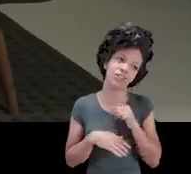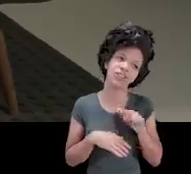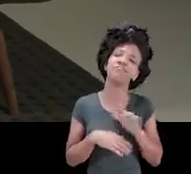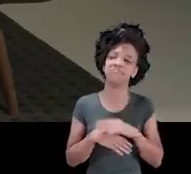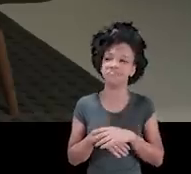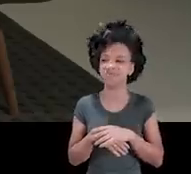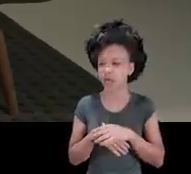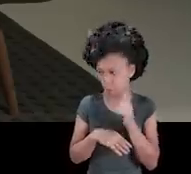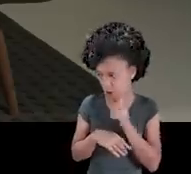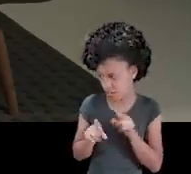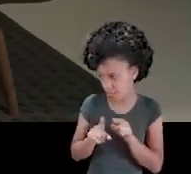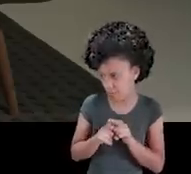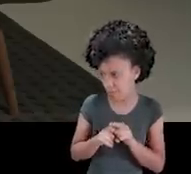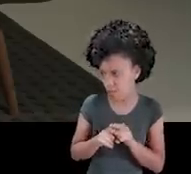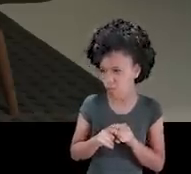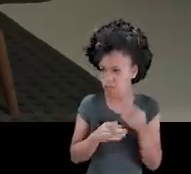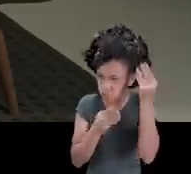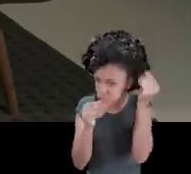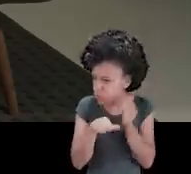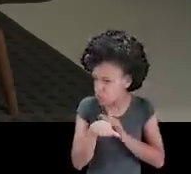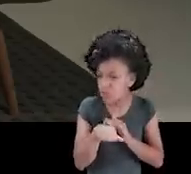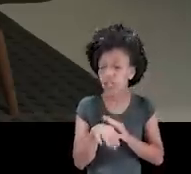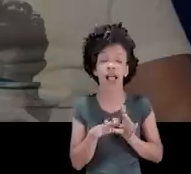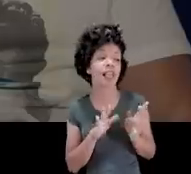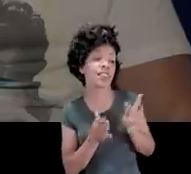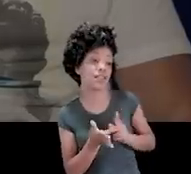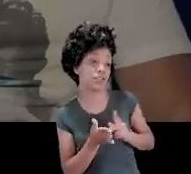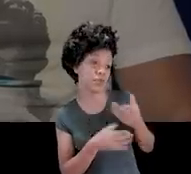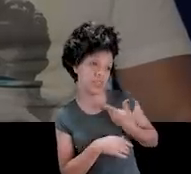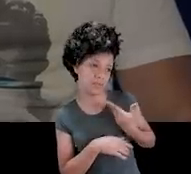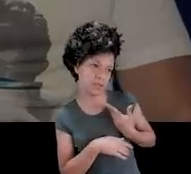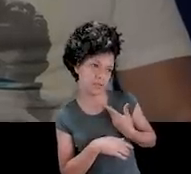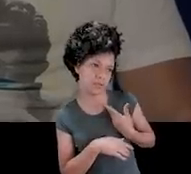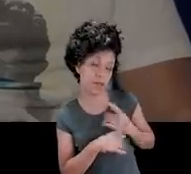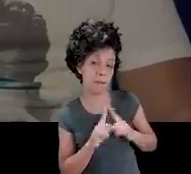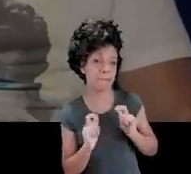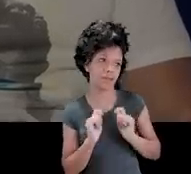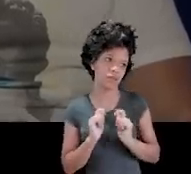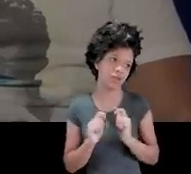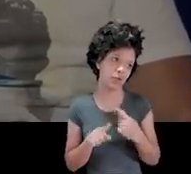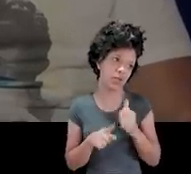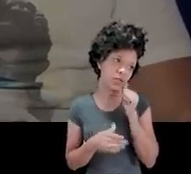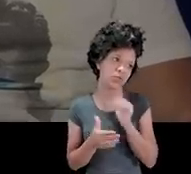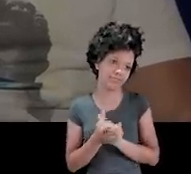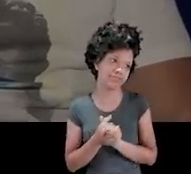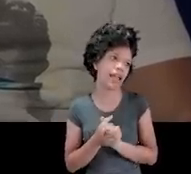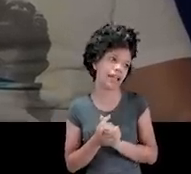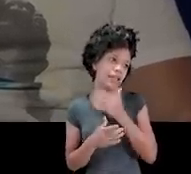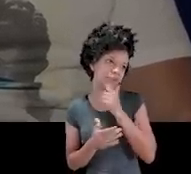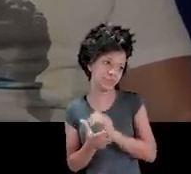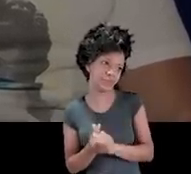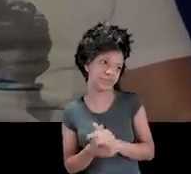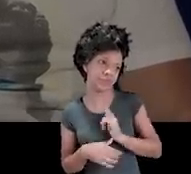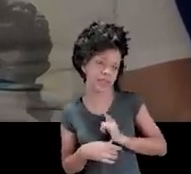você. Mulher também tem vontade de dar uns toques, uns na tapas. Na verdade, os amigos sempre ficam... Mas aí eles se seguram, né? Porque eu sou casada. Mas